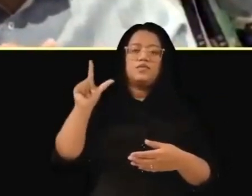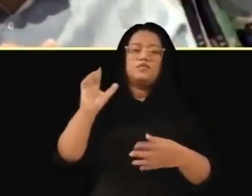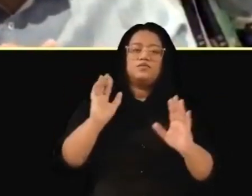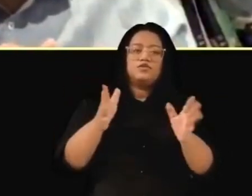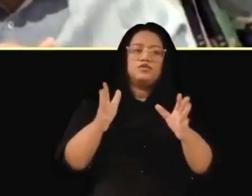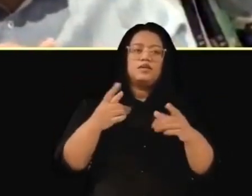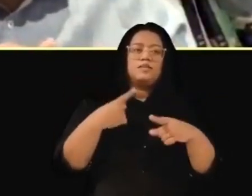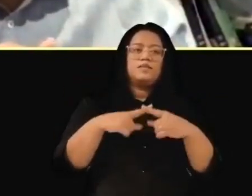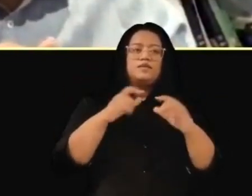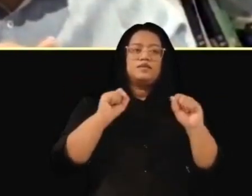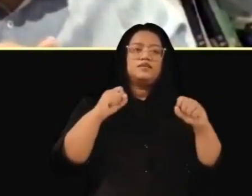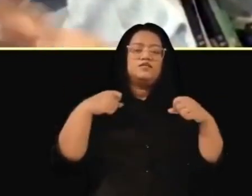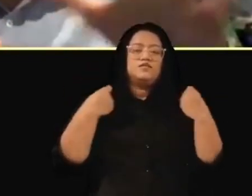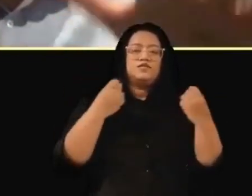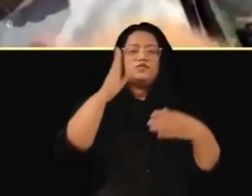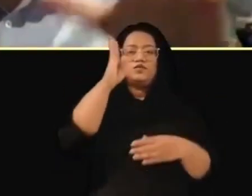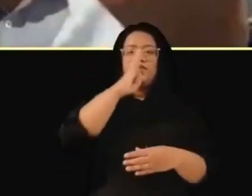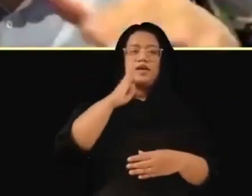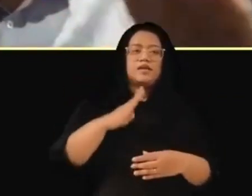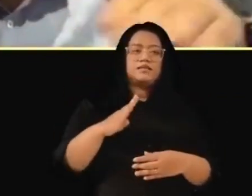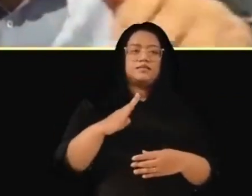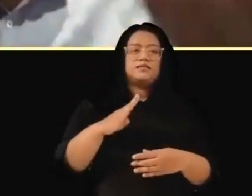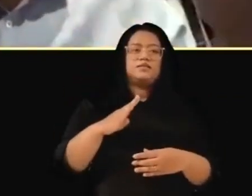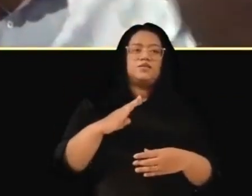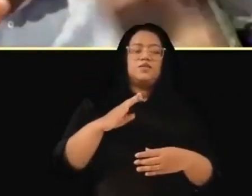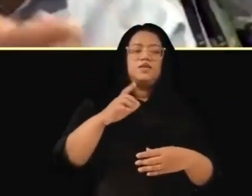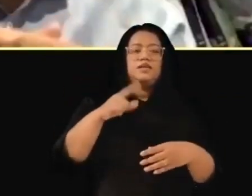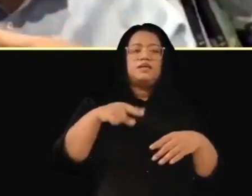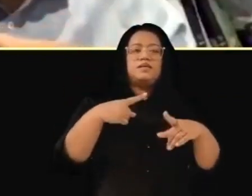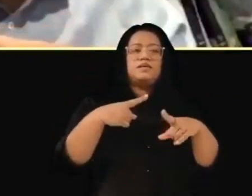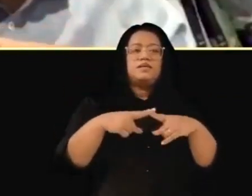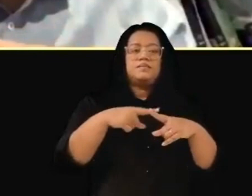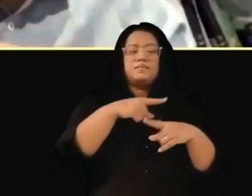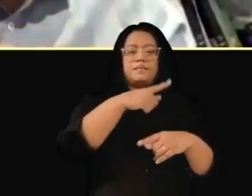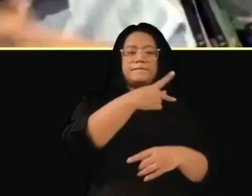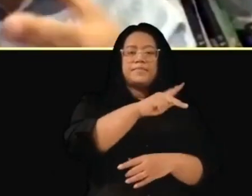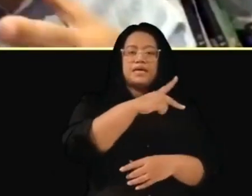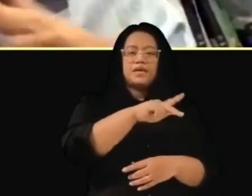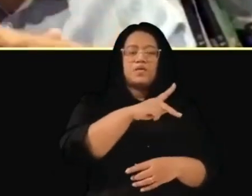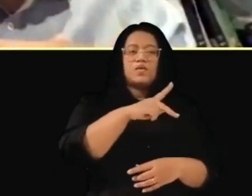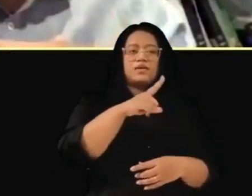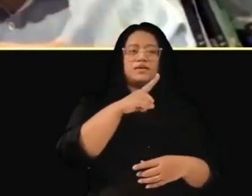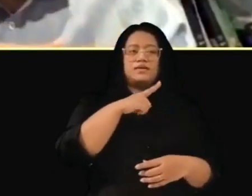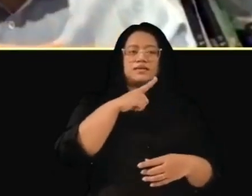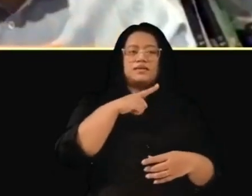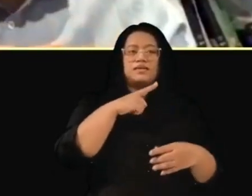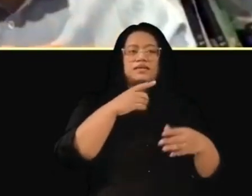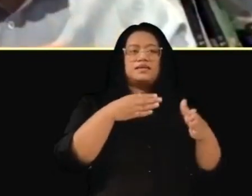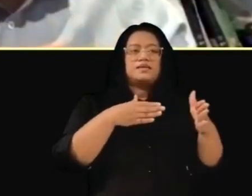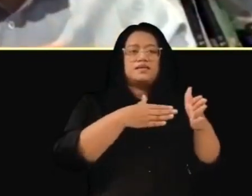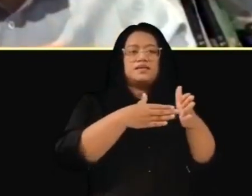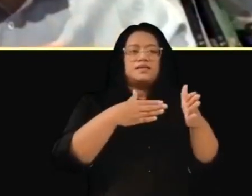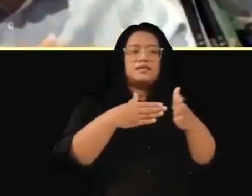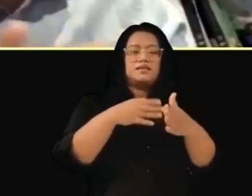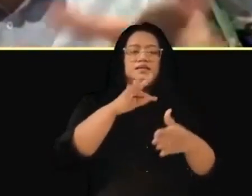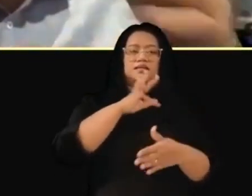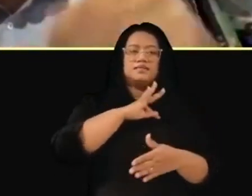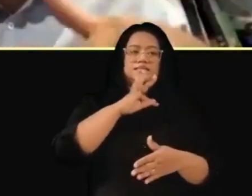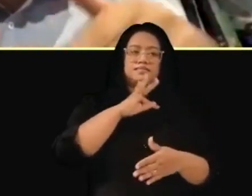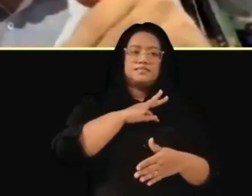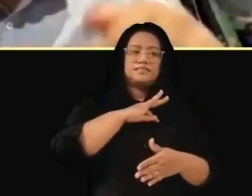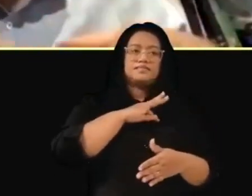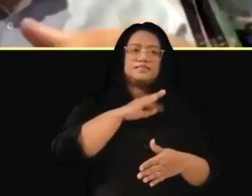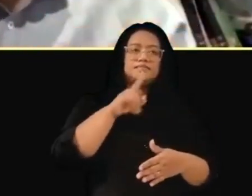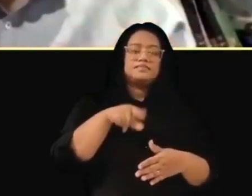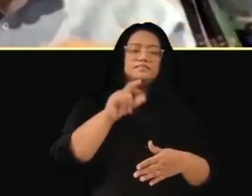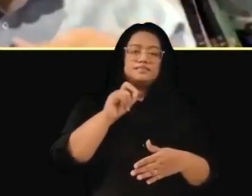um esforço importante do Brasil, dada a assimetria, né, com o Paraguai, por exemplo, em capacitação de técnicos paraguaios, ao ponto,